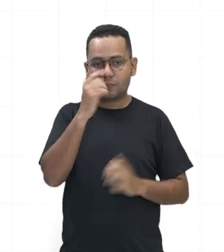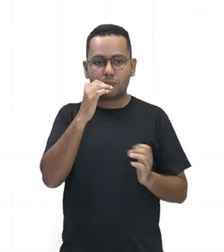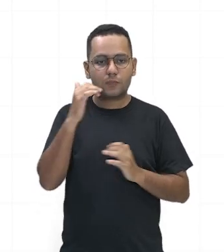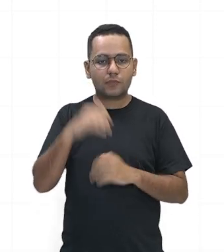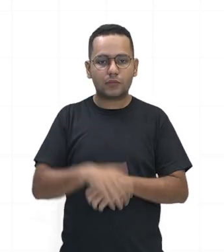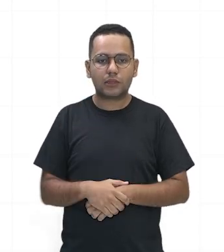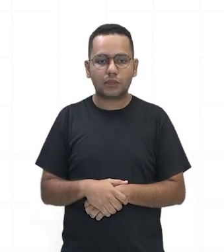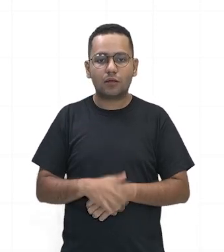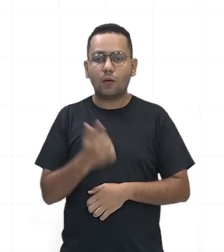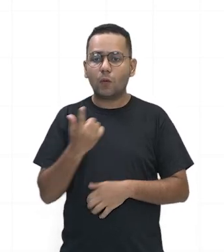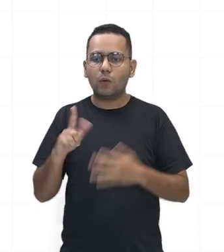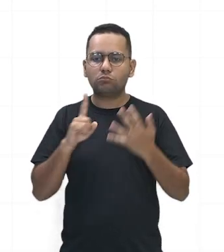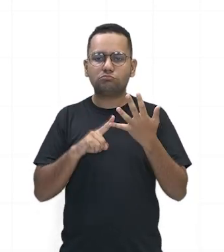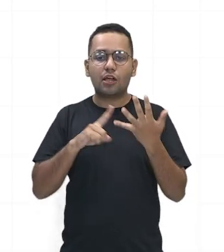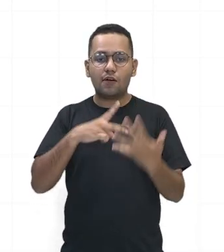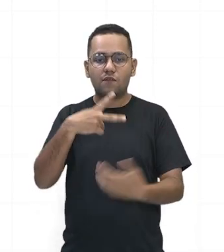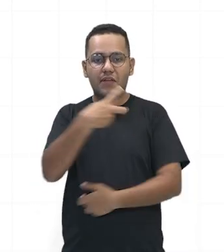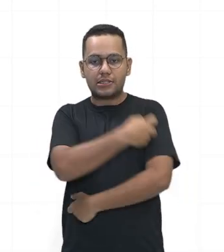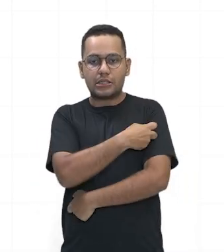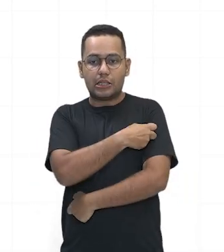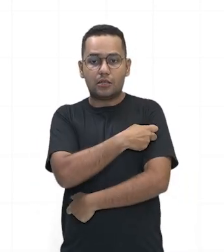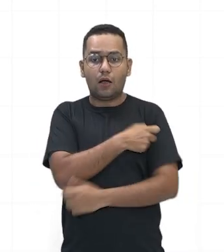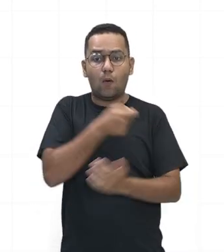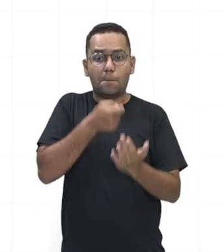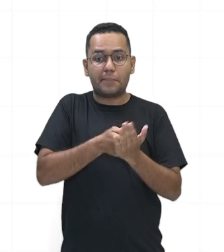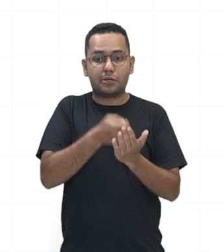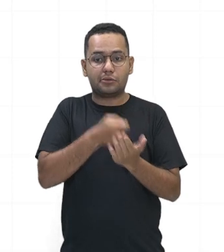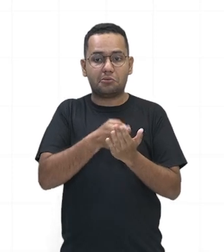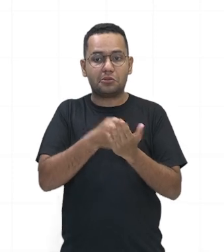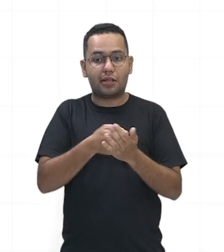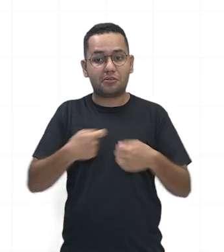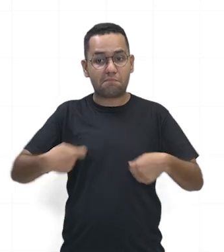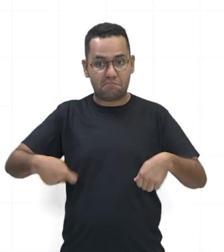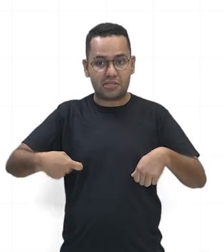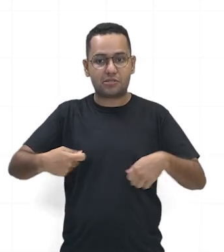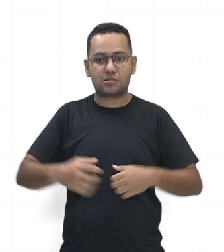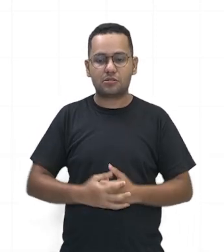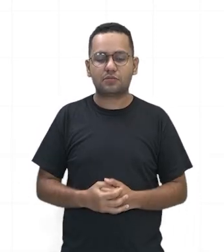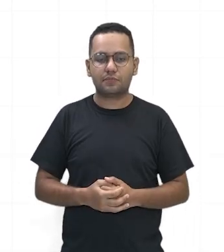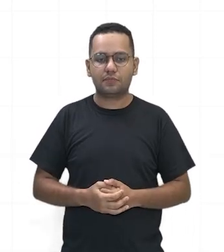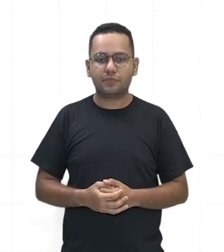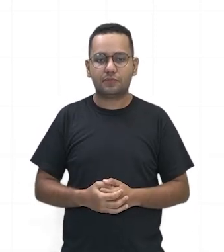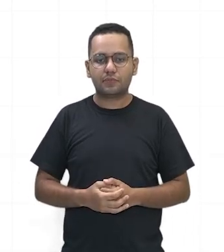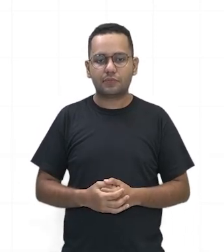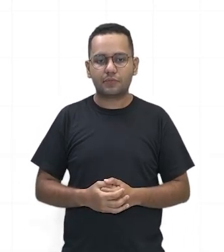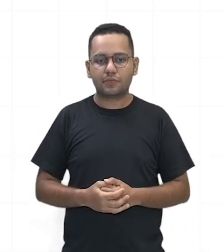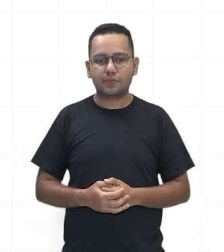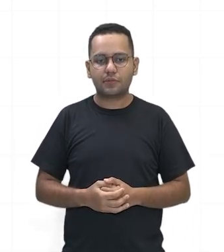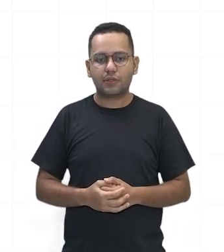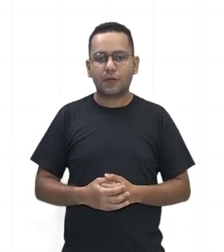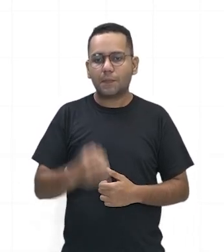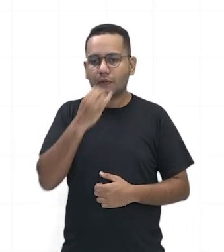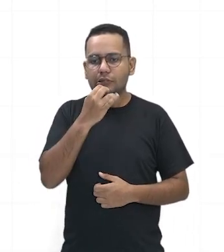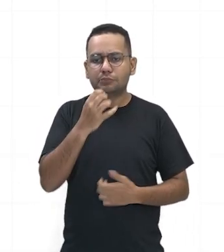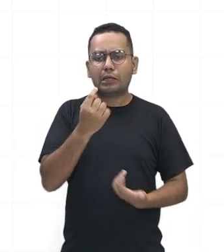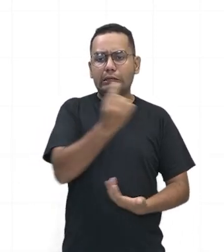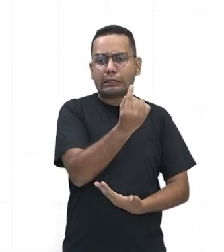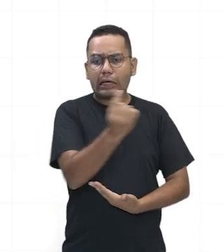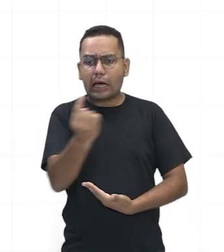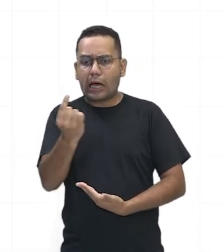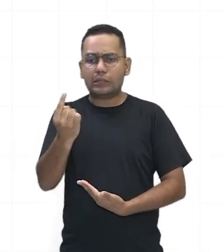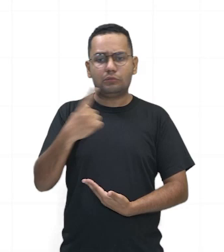da vacinação, especialmente em tempos de pandemia, porque envolve questões sobre direitos individuais versus responsabilidade